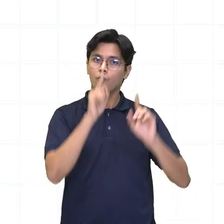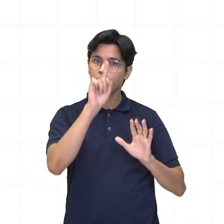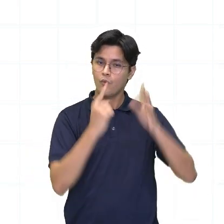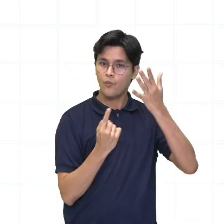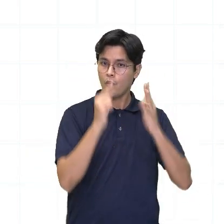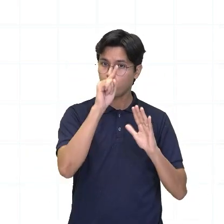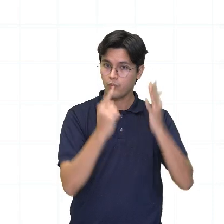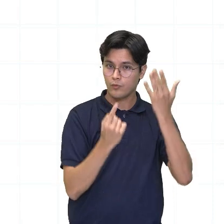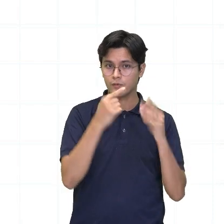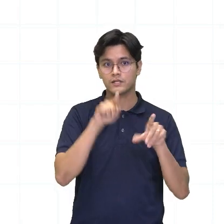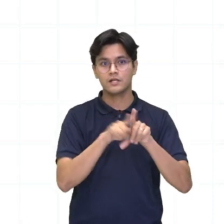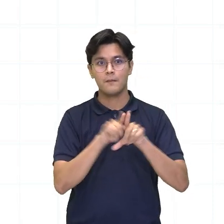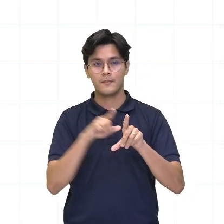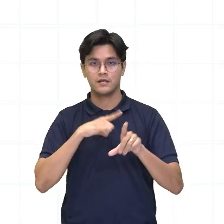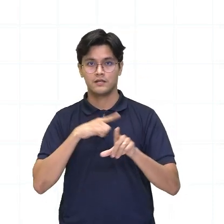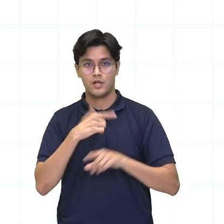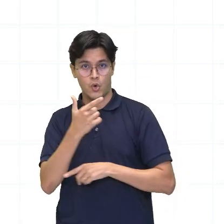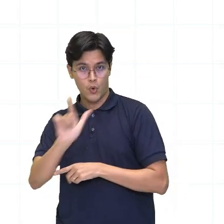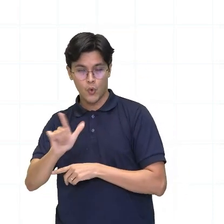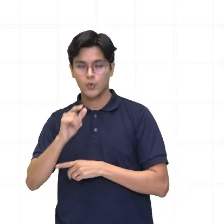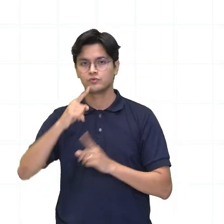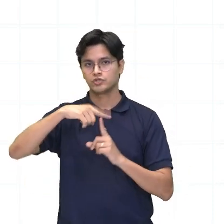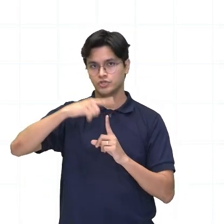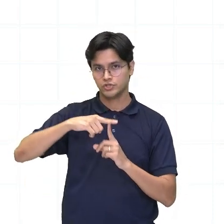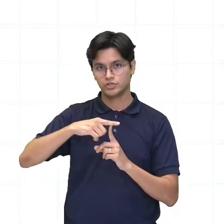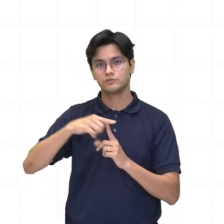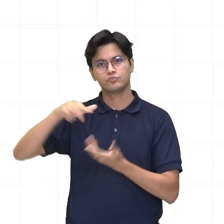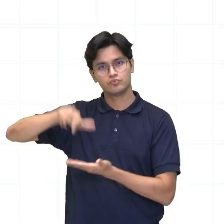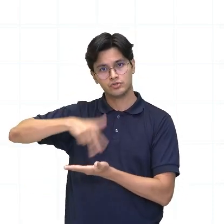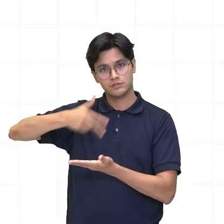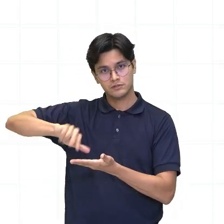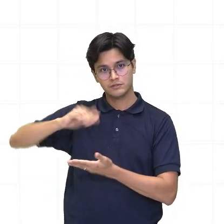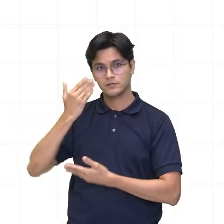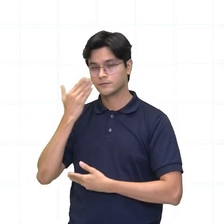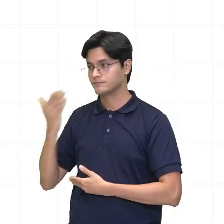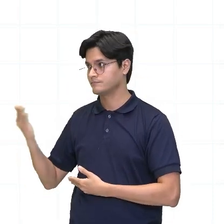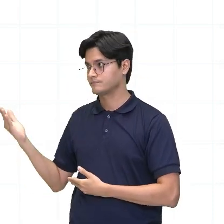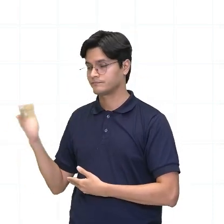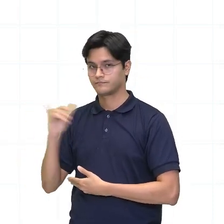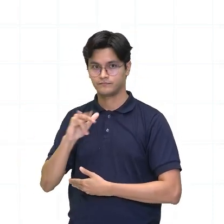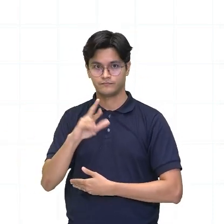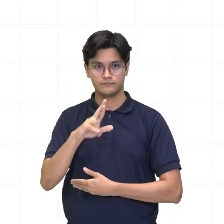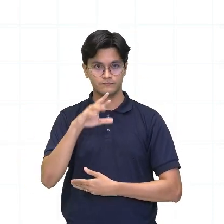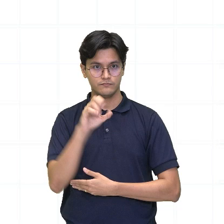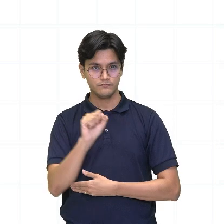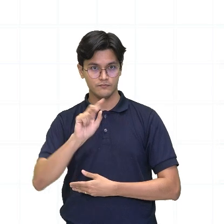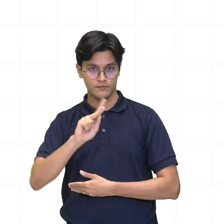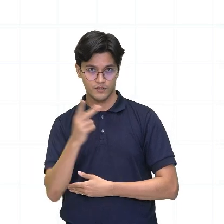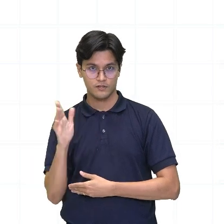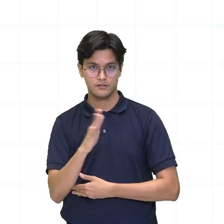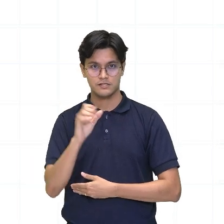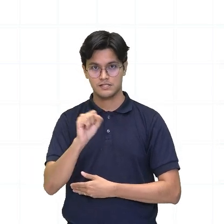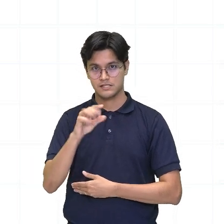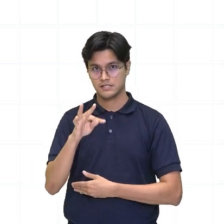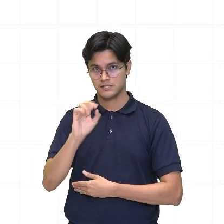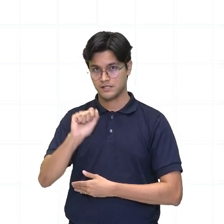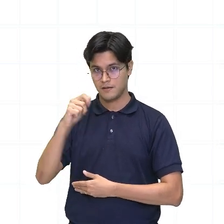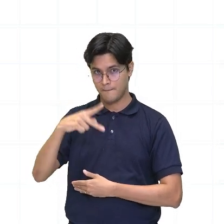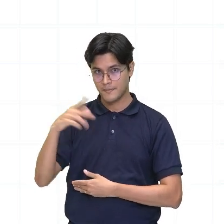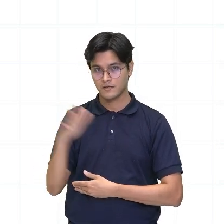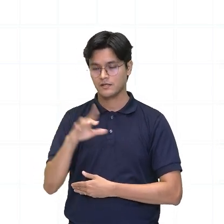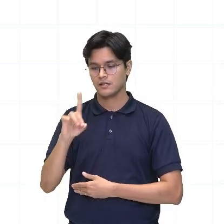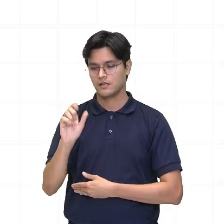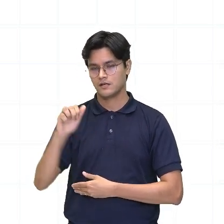Irish Step Dance, que nós vamos falar agora. Originário da Irlanda, o Irish Step Dance é uma